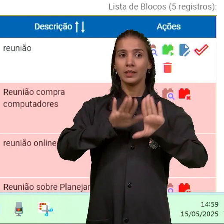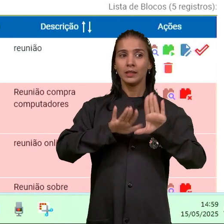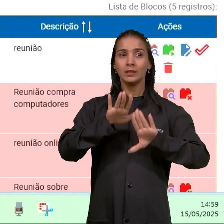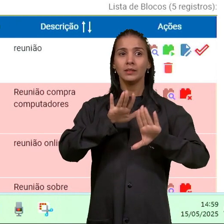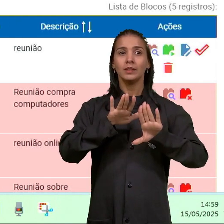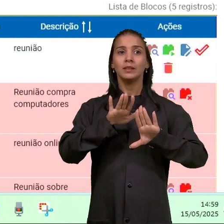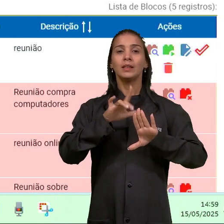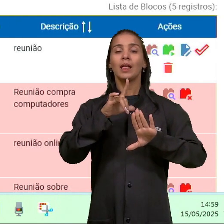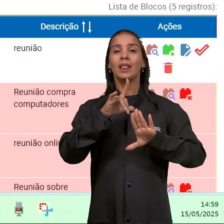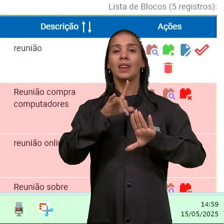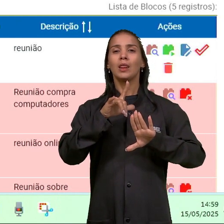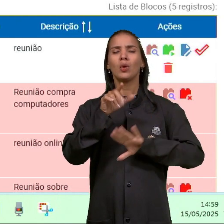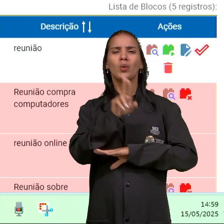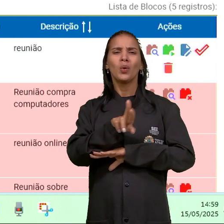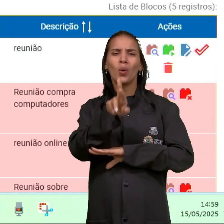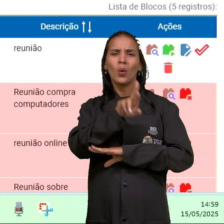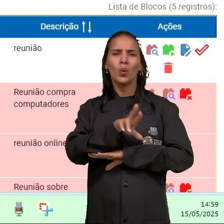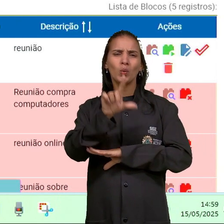utilizada